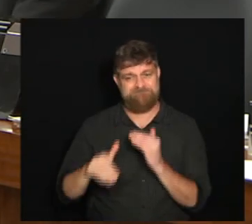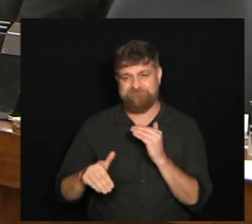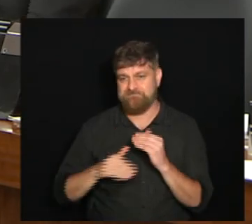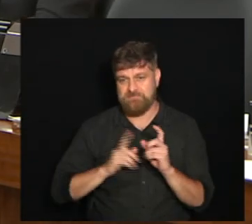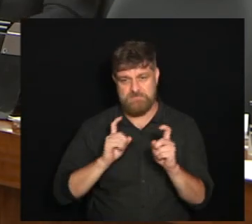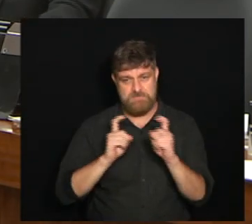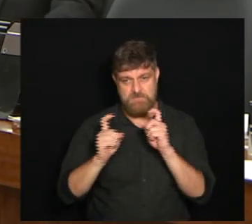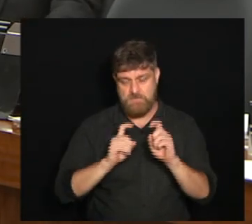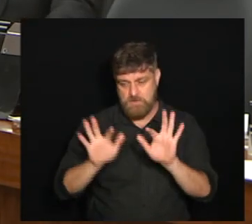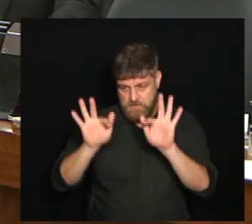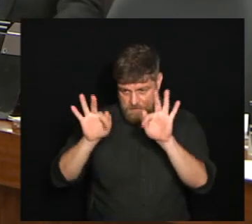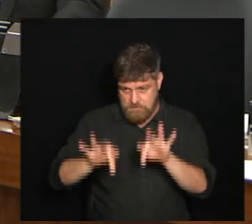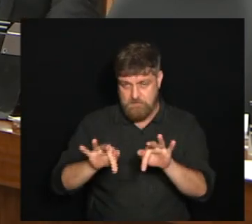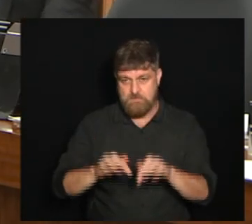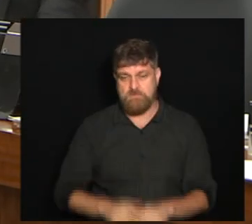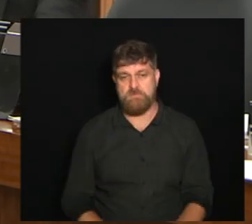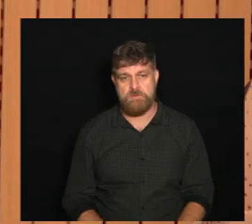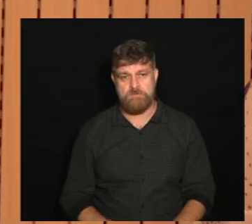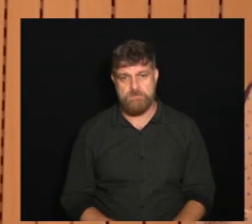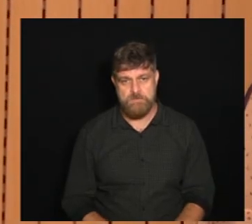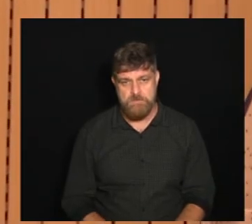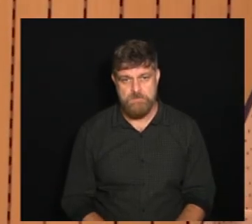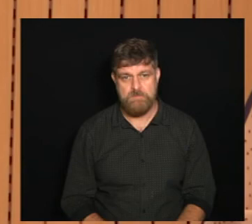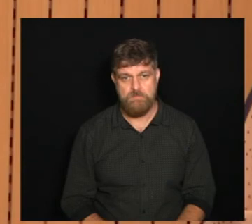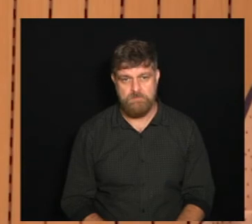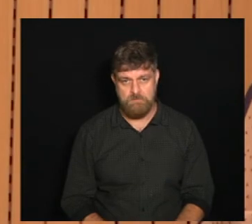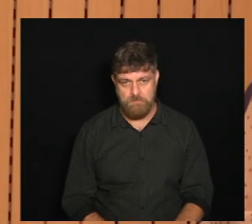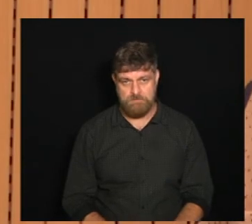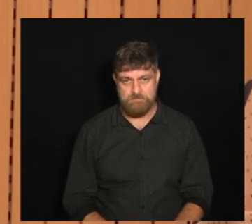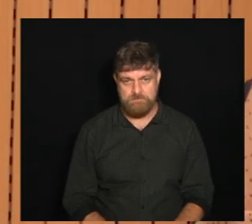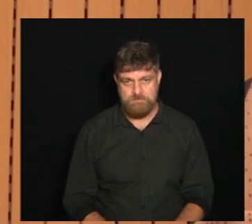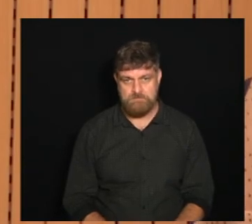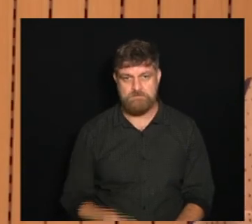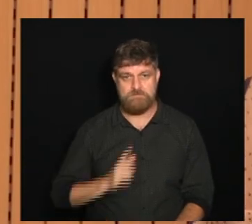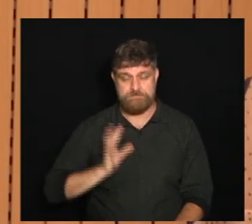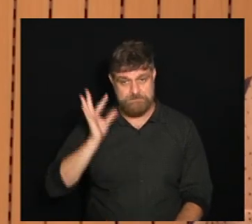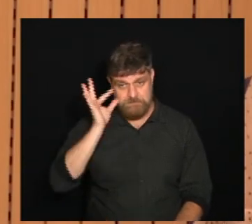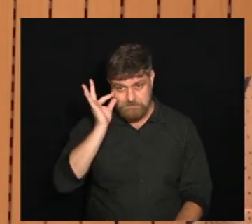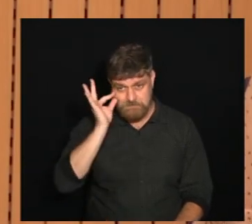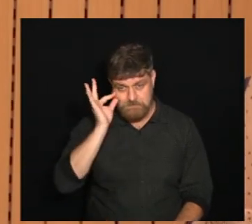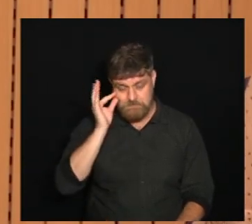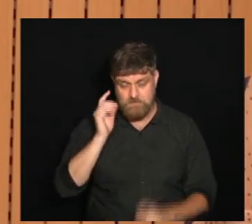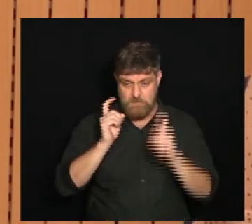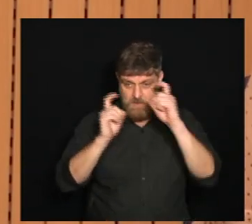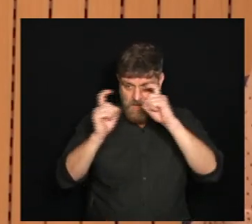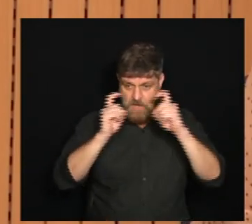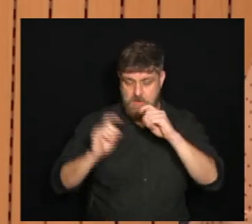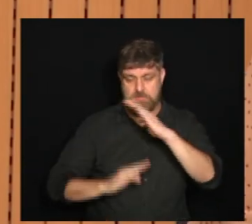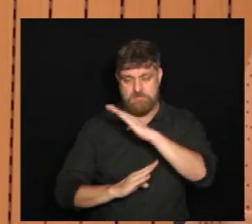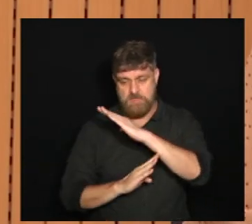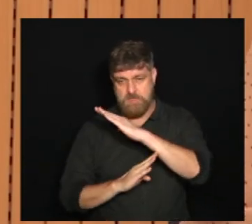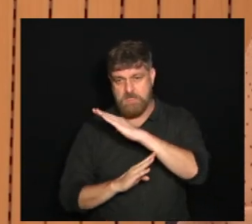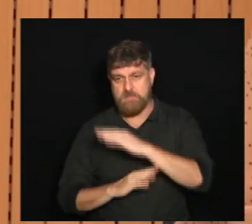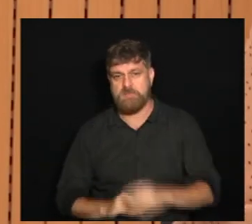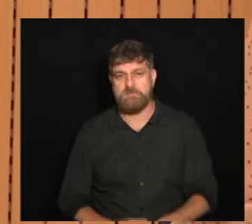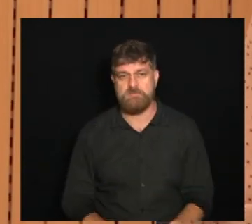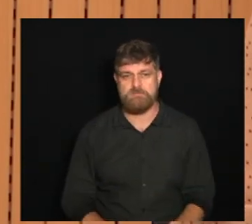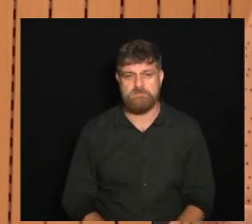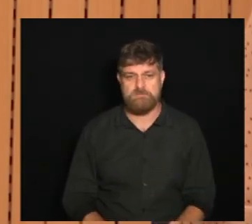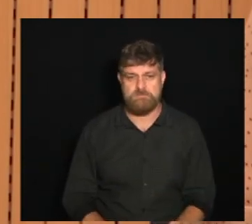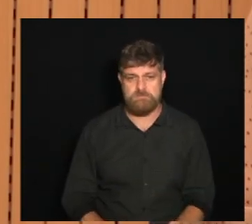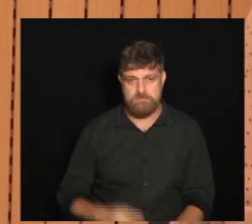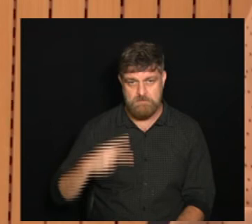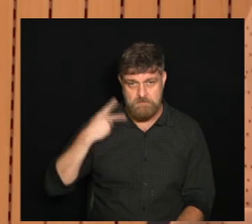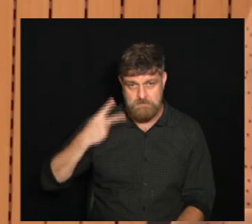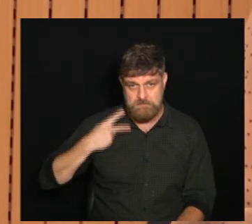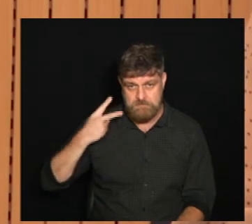declaro encerrada a presente reunião ordinária presencial da Câmara Municipal de Campinas e ficam